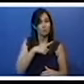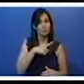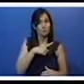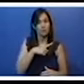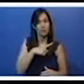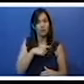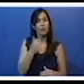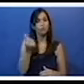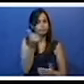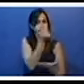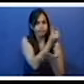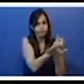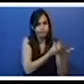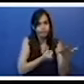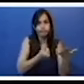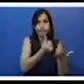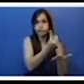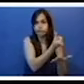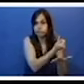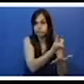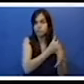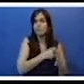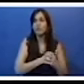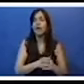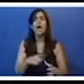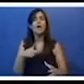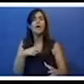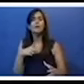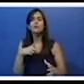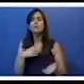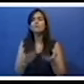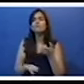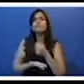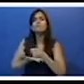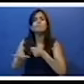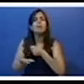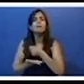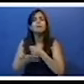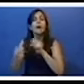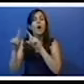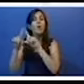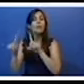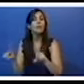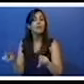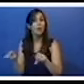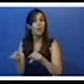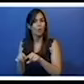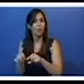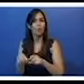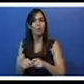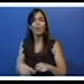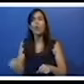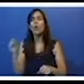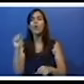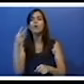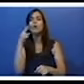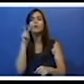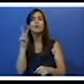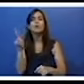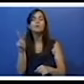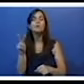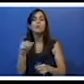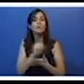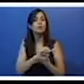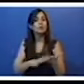o hexágono como todo referência e eu tenho que me basear no triângulo que que nos vimos na